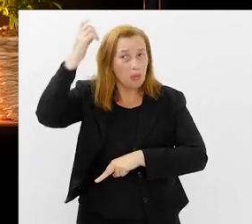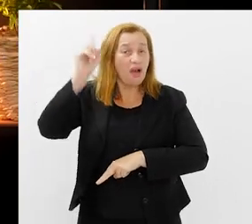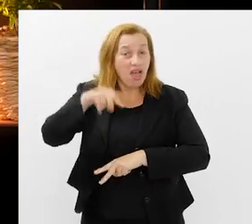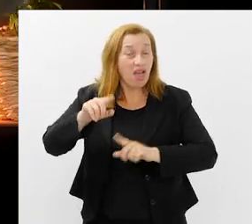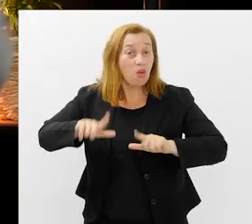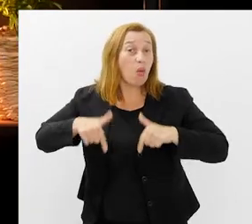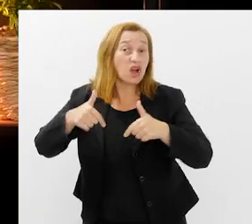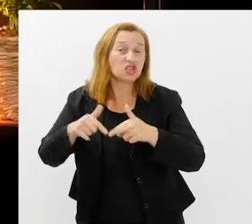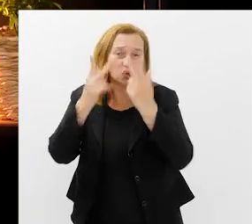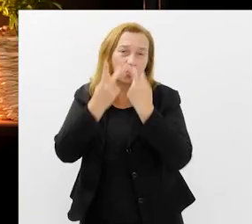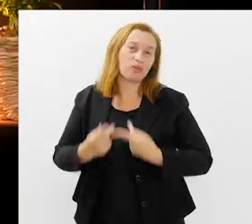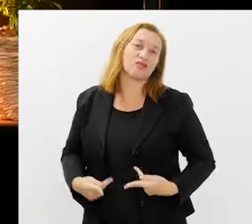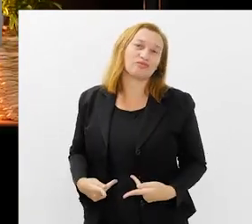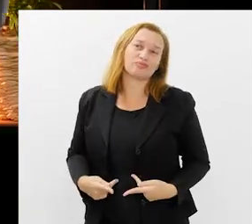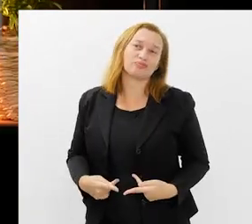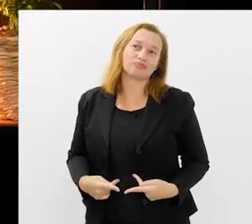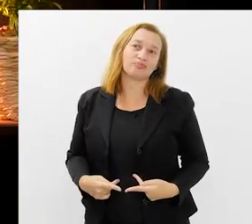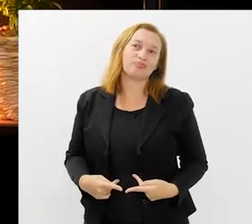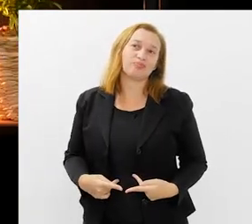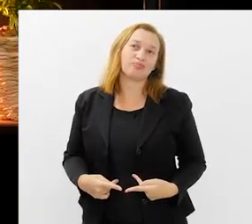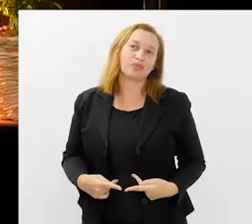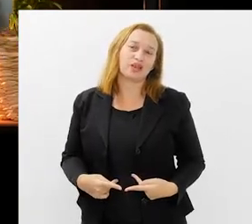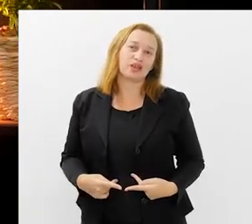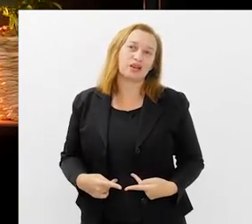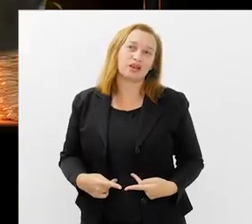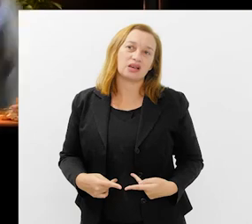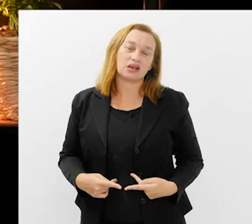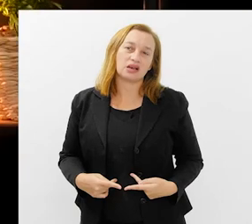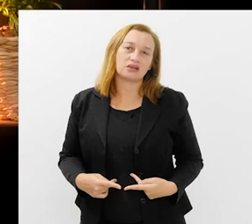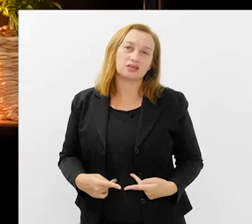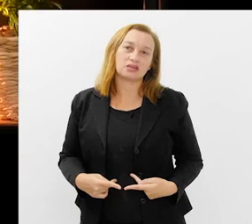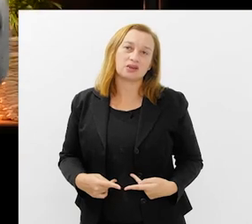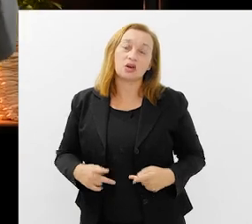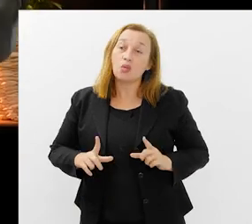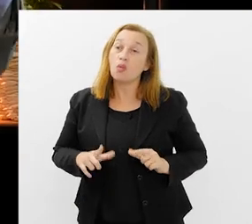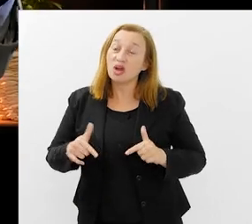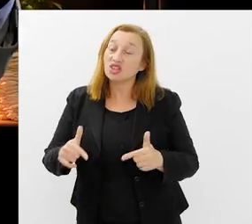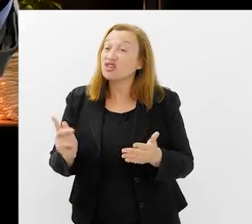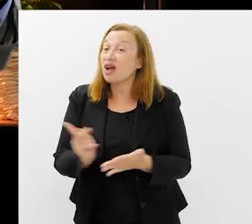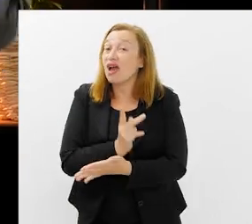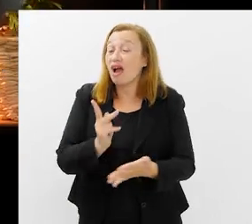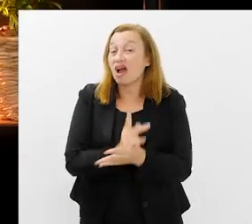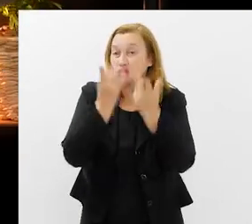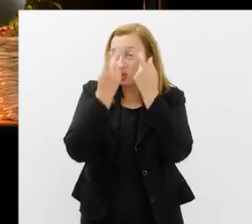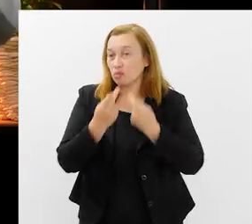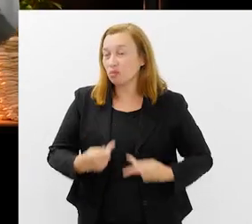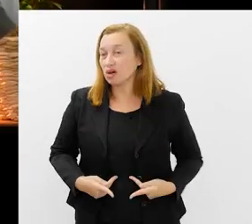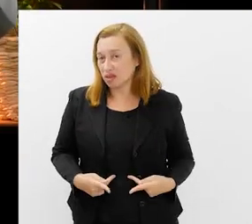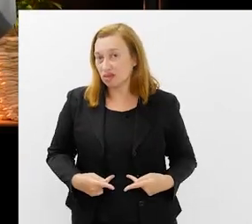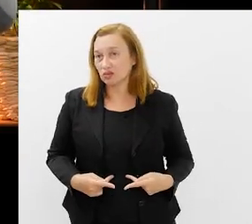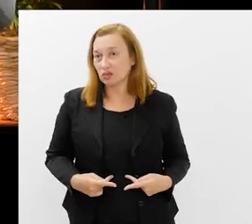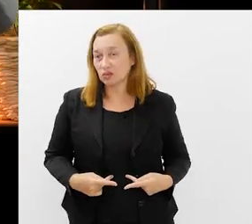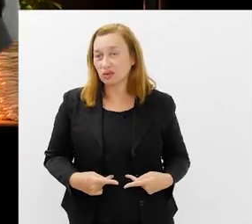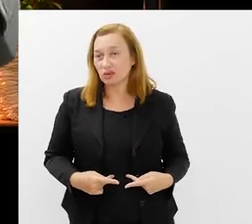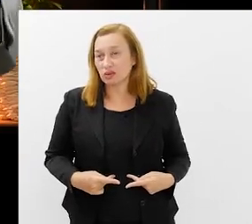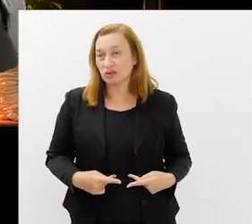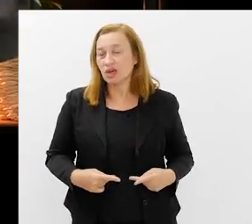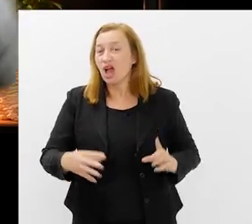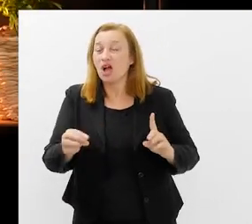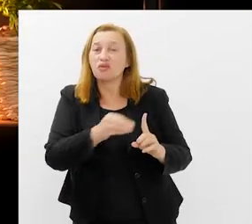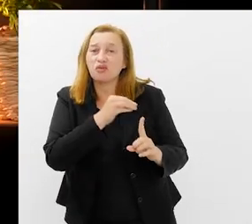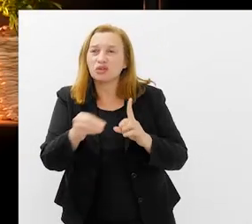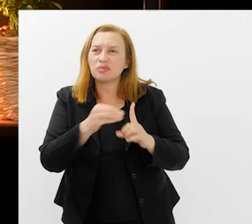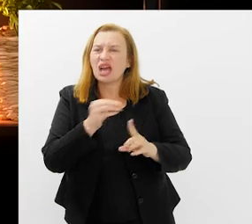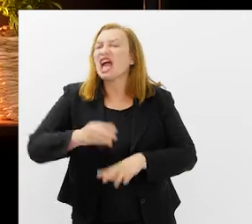uma ação humana e você tem o DNA do desastre natural, a ação humana e a